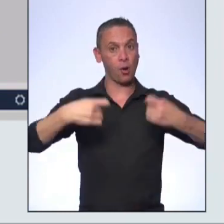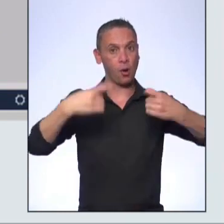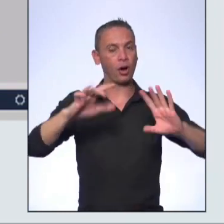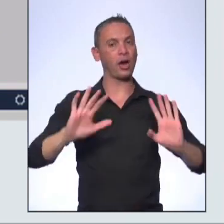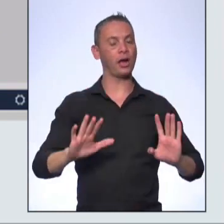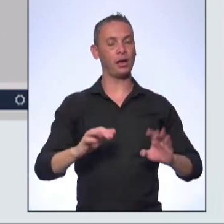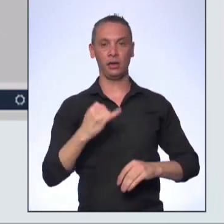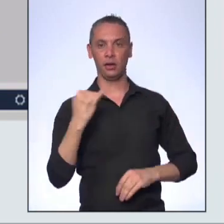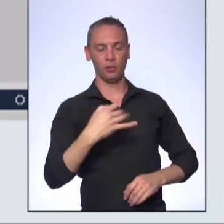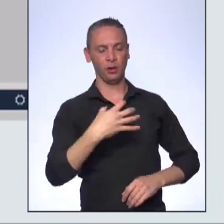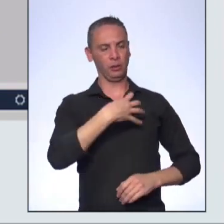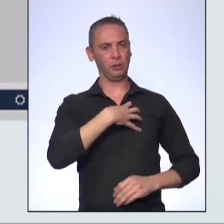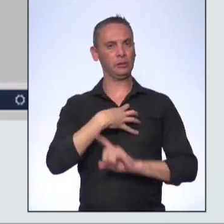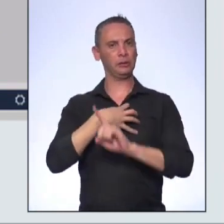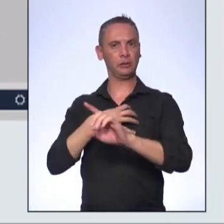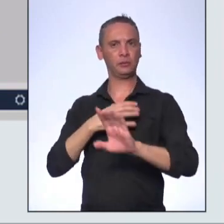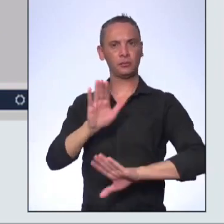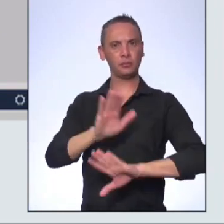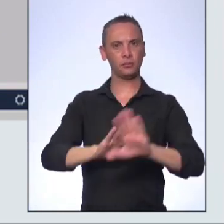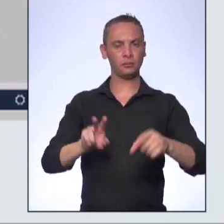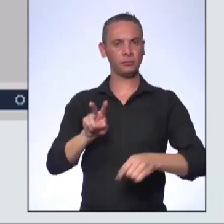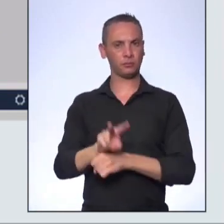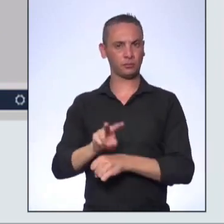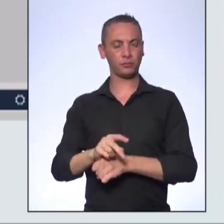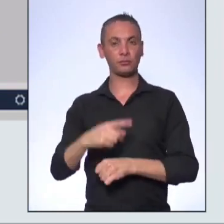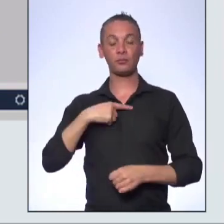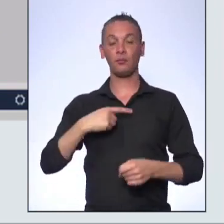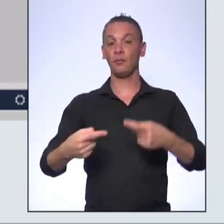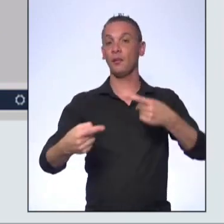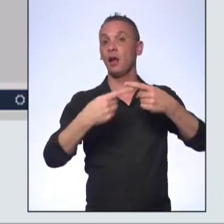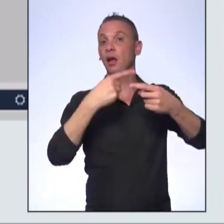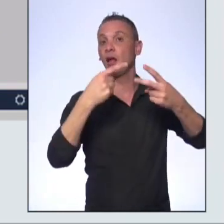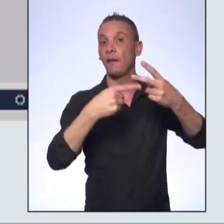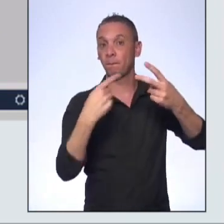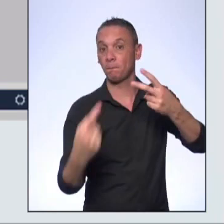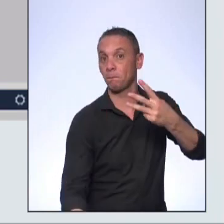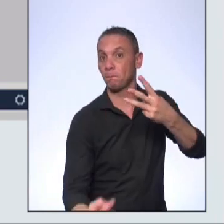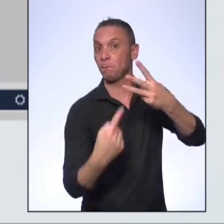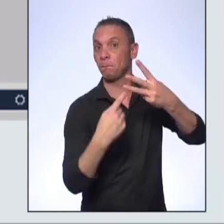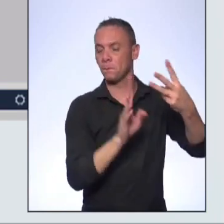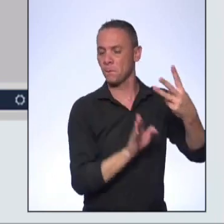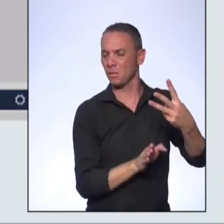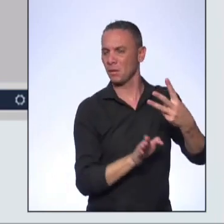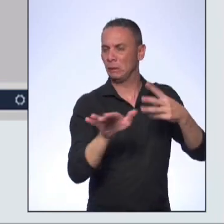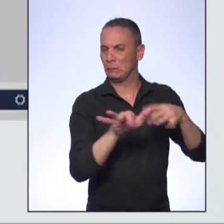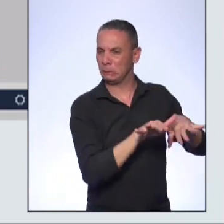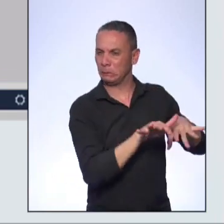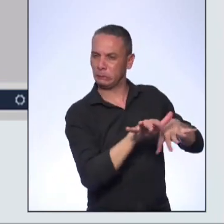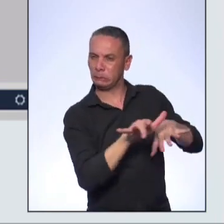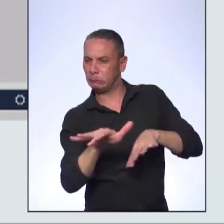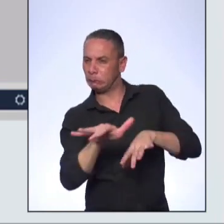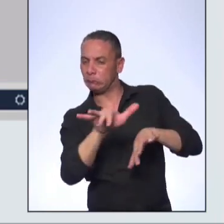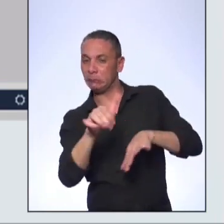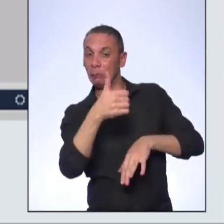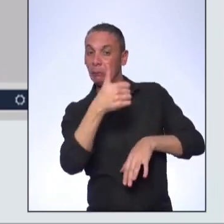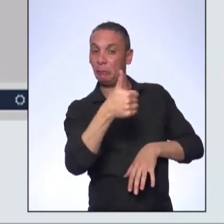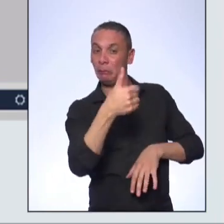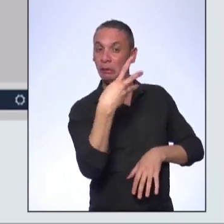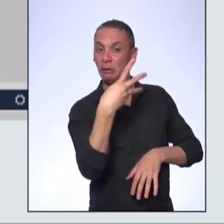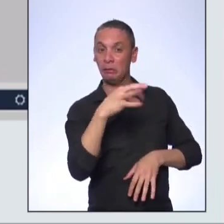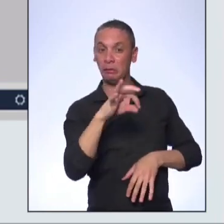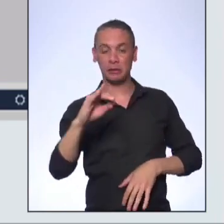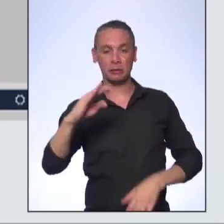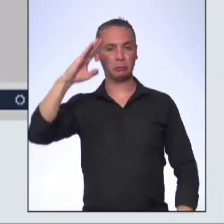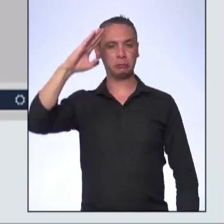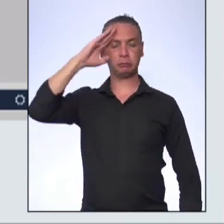do sertão baiano. Foi enviada a 3ª expedição, desta vez contando com 1.300 militares, que por sua